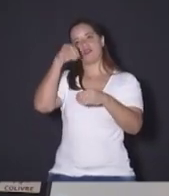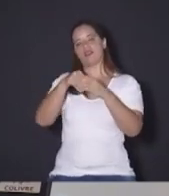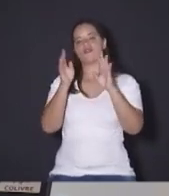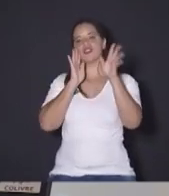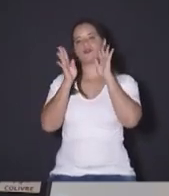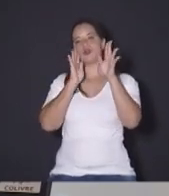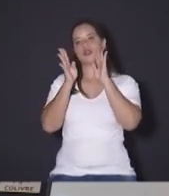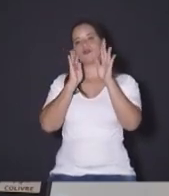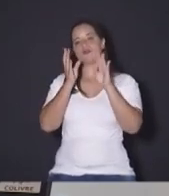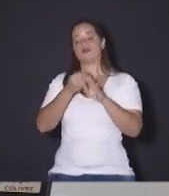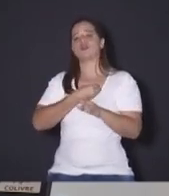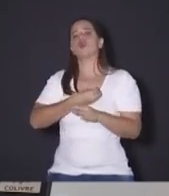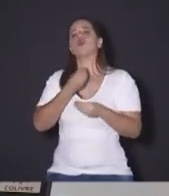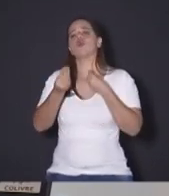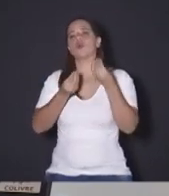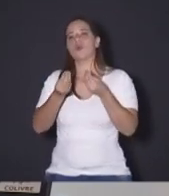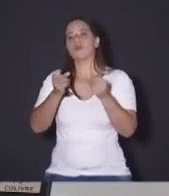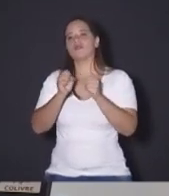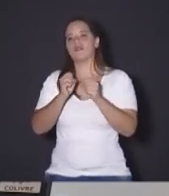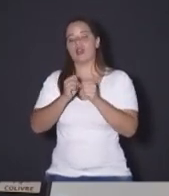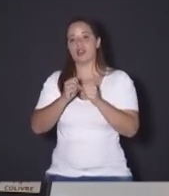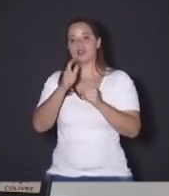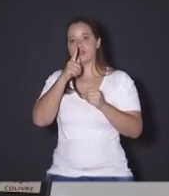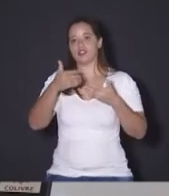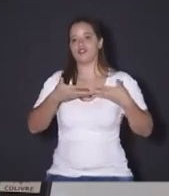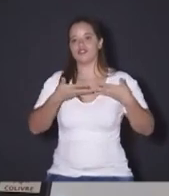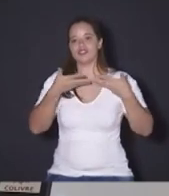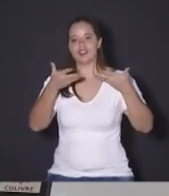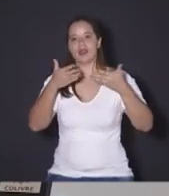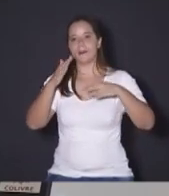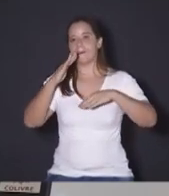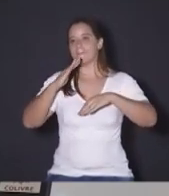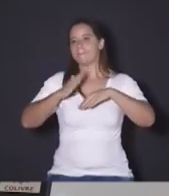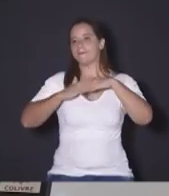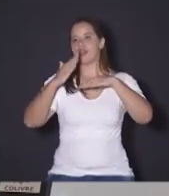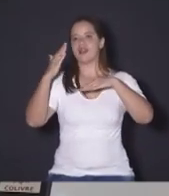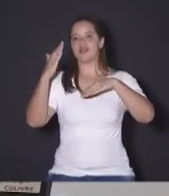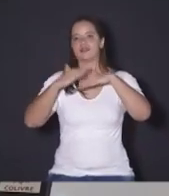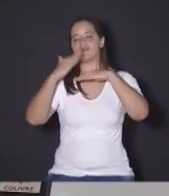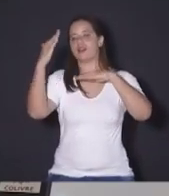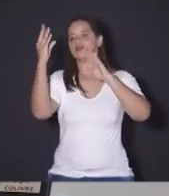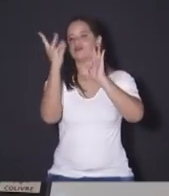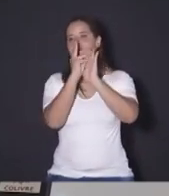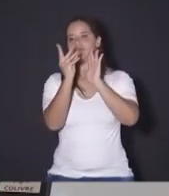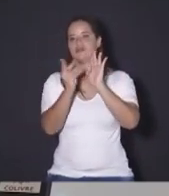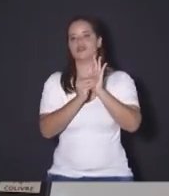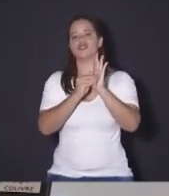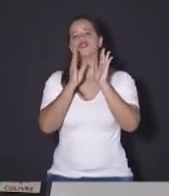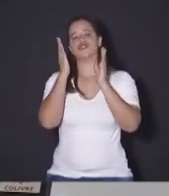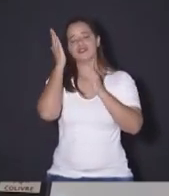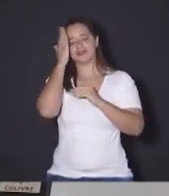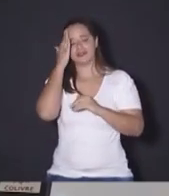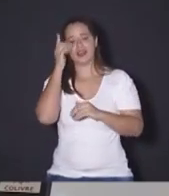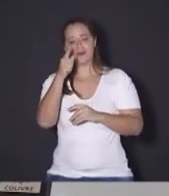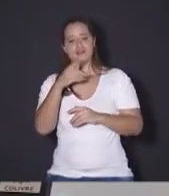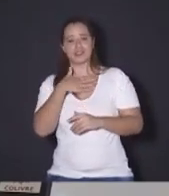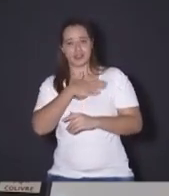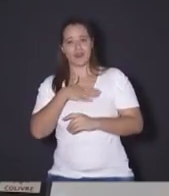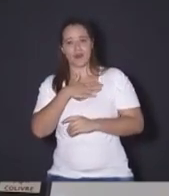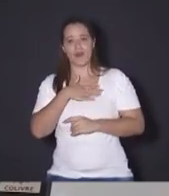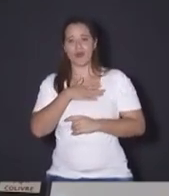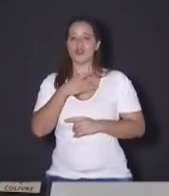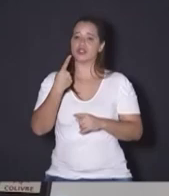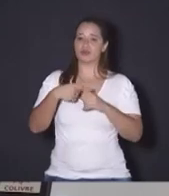facebook como ele faz isso ele te entrega mais conteúdos que ele já sabe que você vai gostar